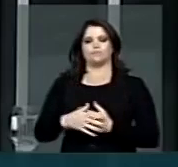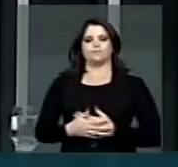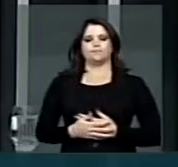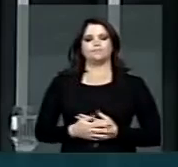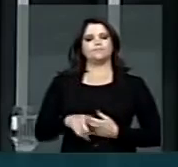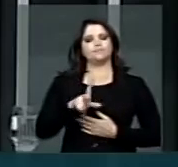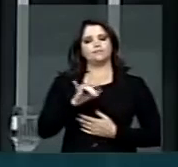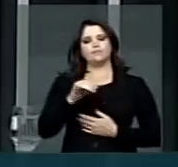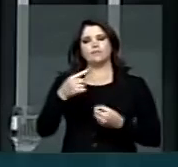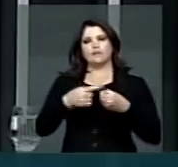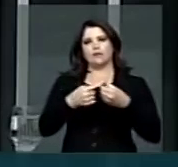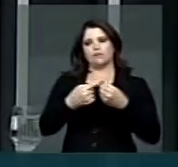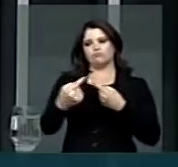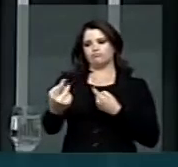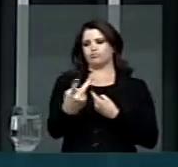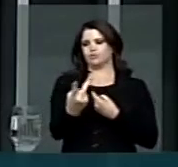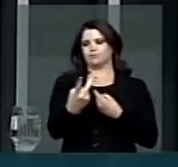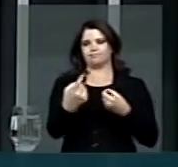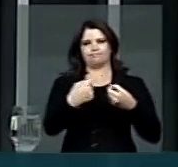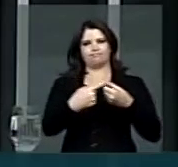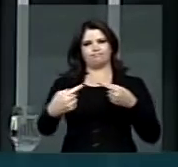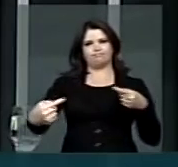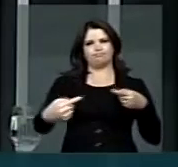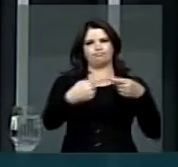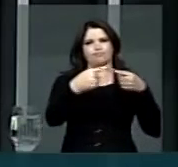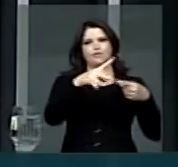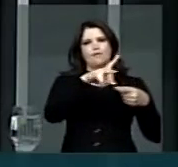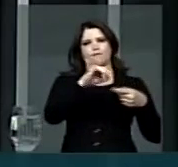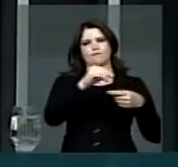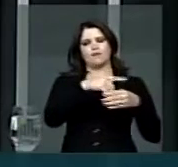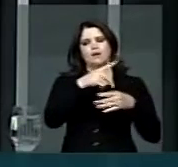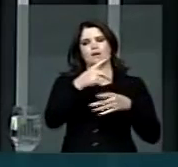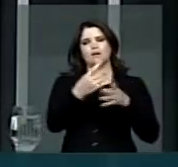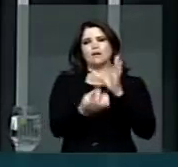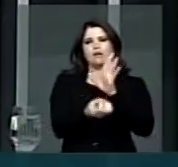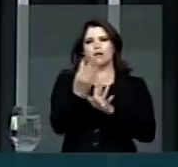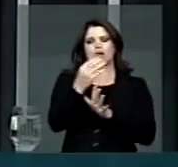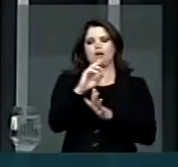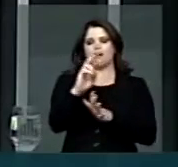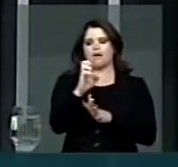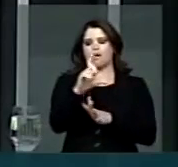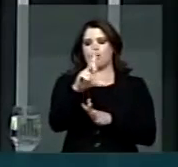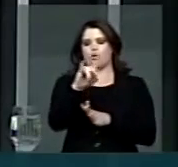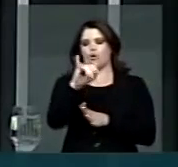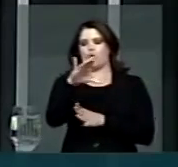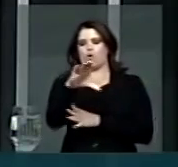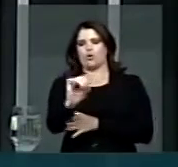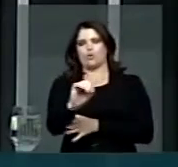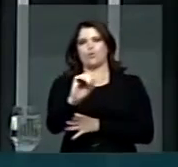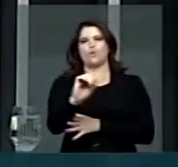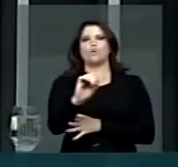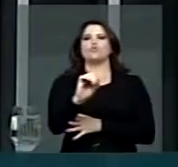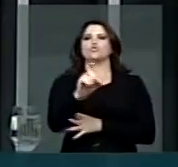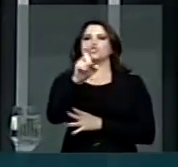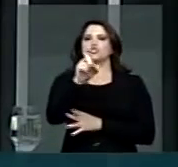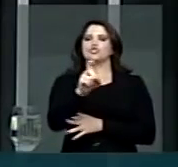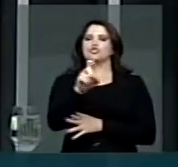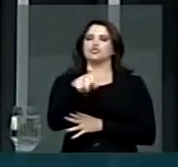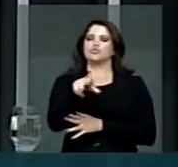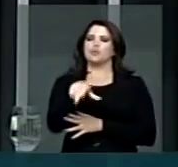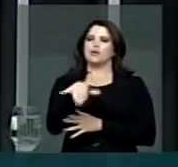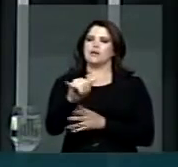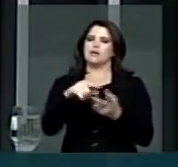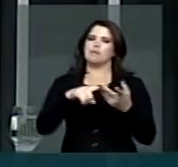que liga as duas cidades. A instalação dos parques eólicos em Rio Grande, São José do Norte, Chuí, a hidrovia